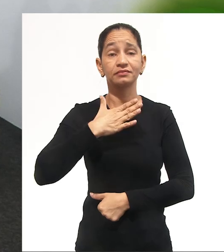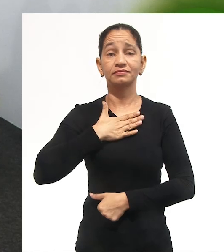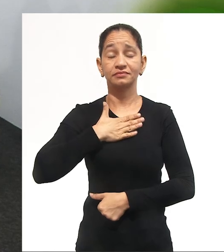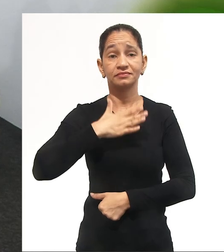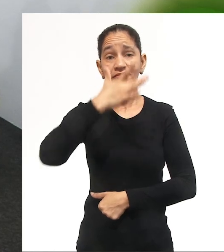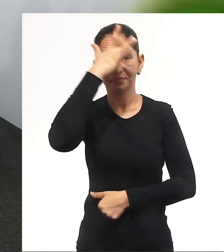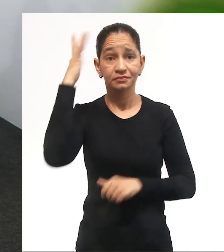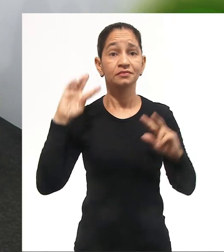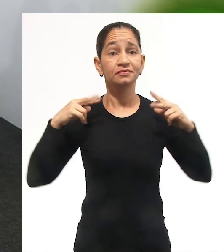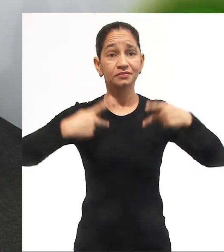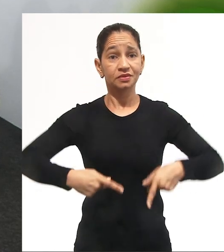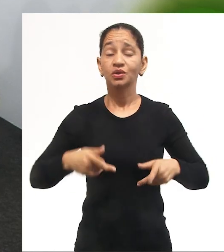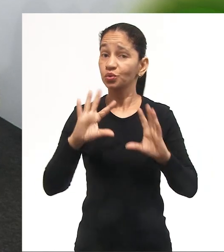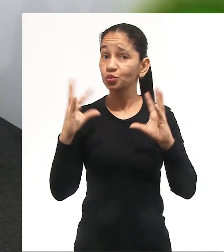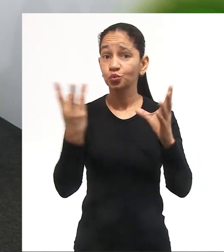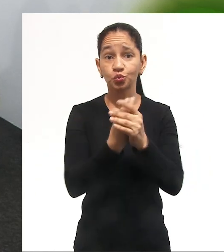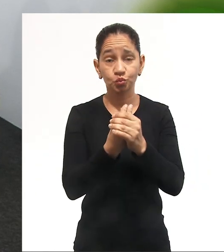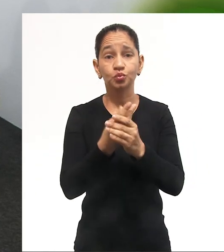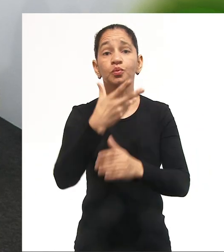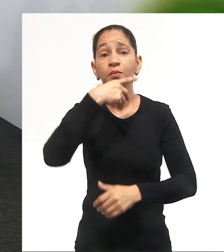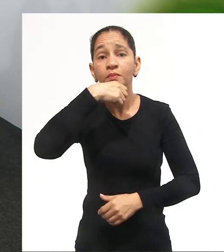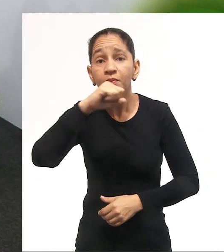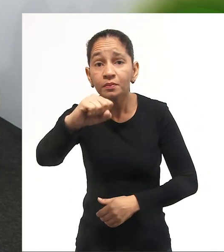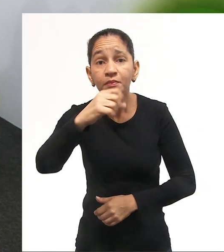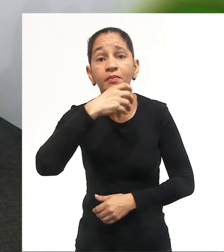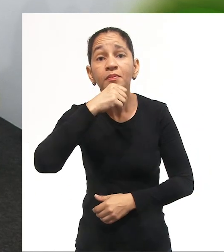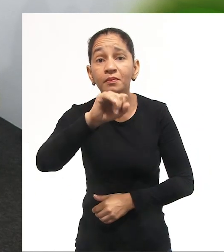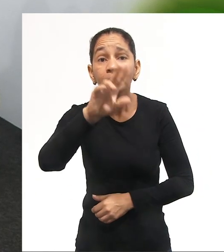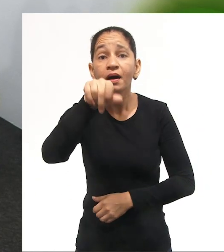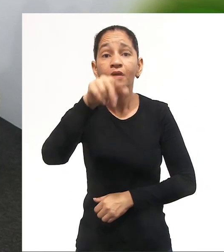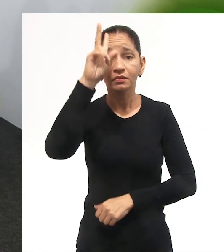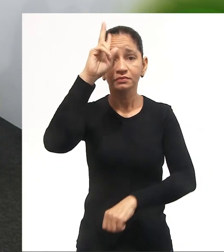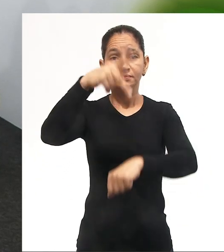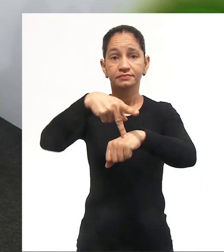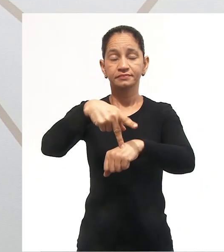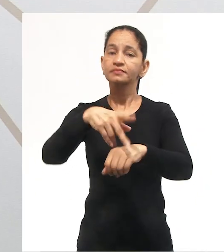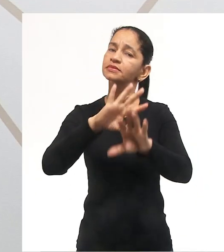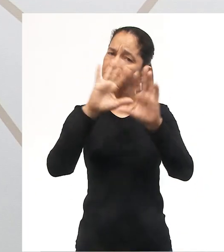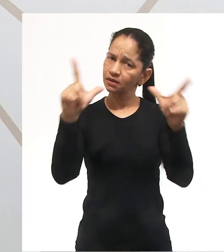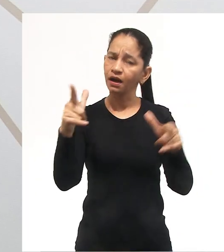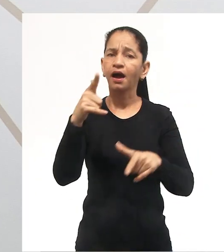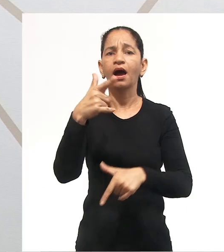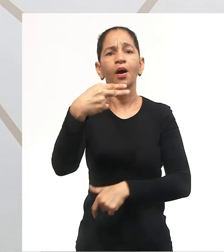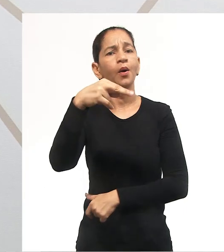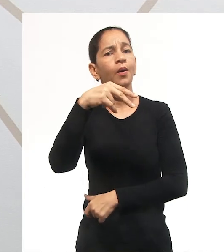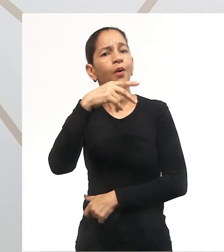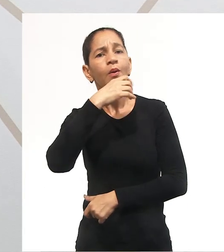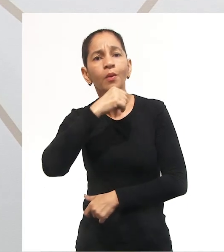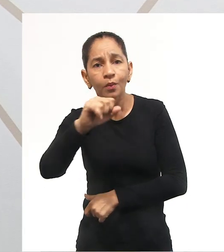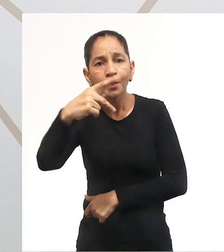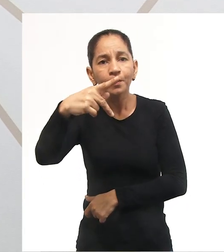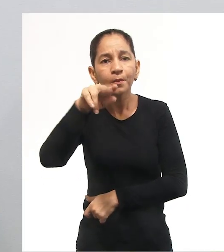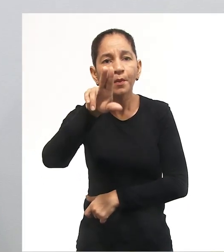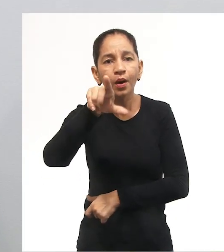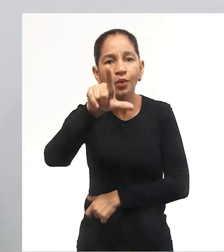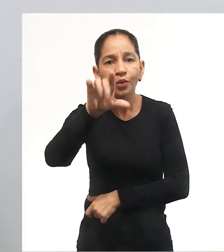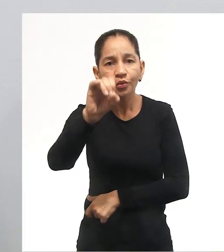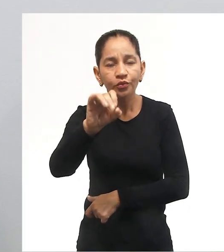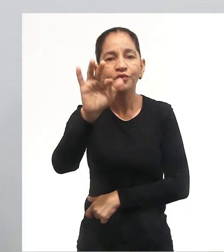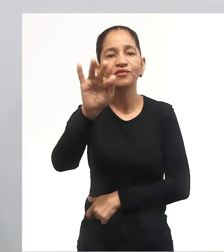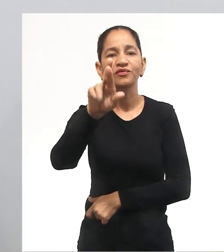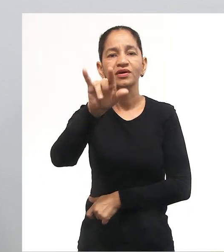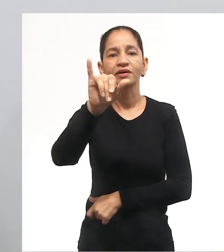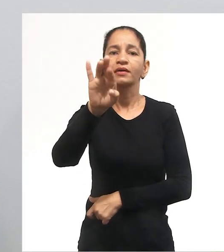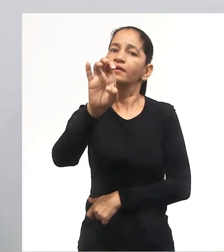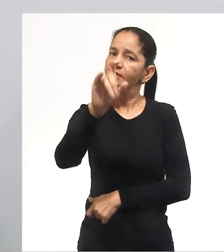constante inacabamento, como dizia o Paulinho. Paulinho, que Paulinho? Paulinho Freire, né? Porque ele é meu best, vocês sabem, né?